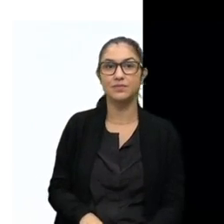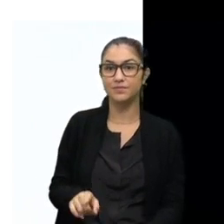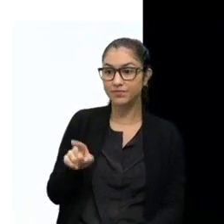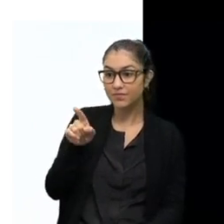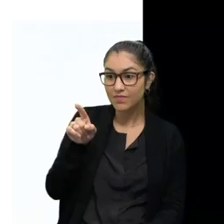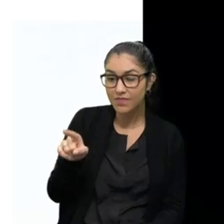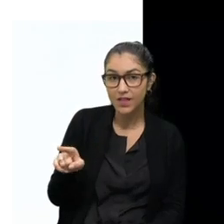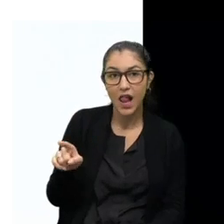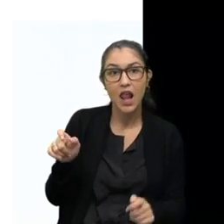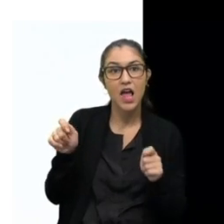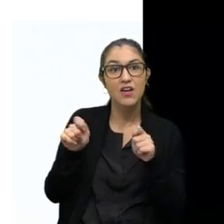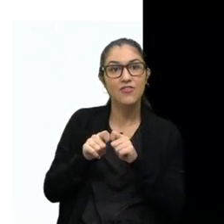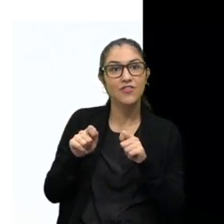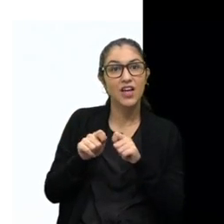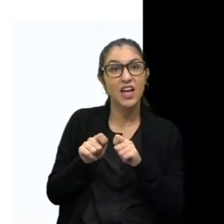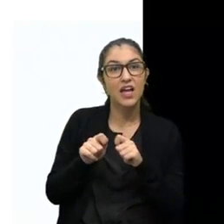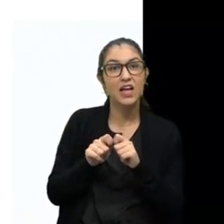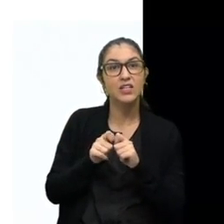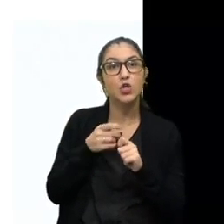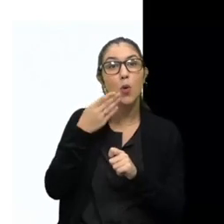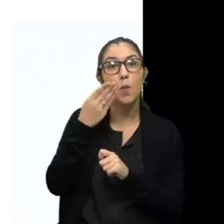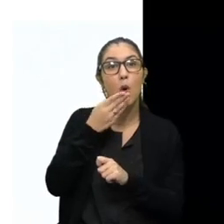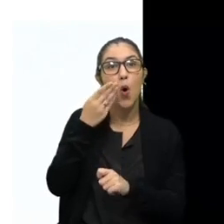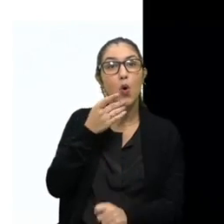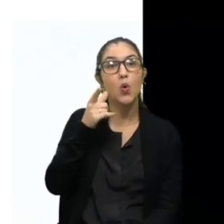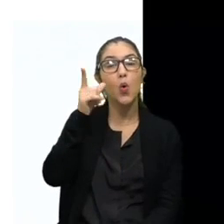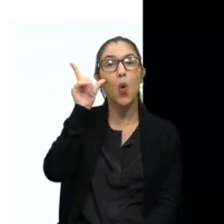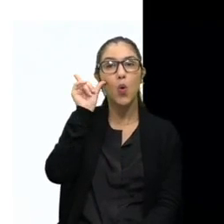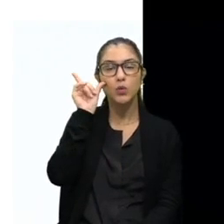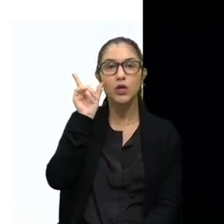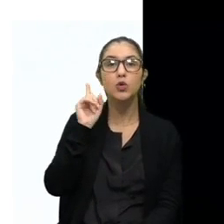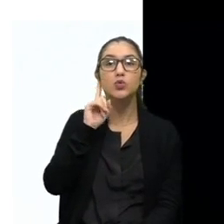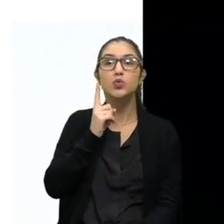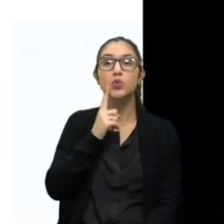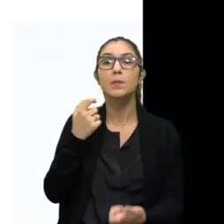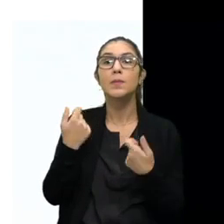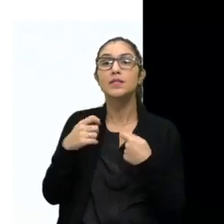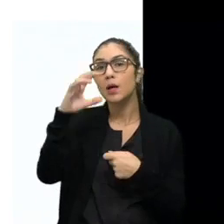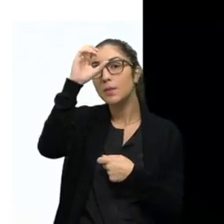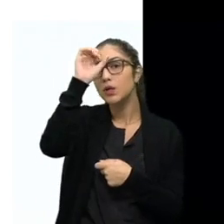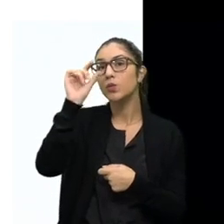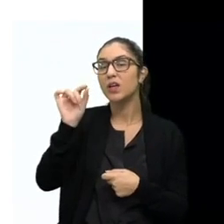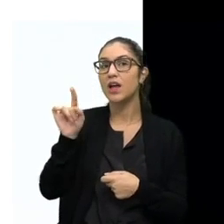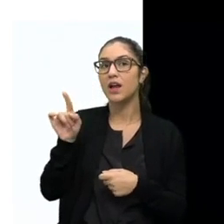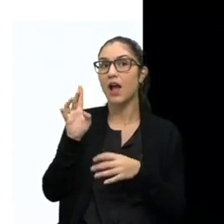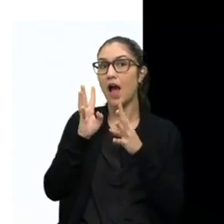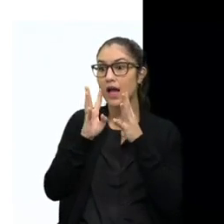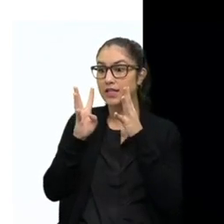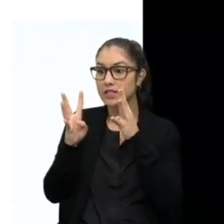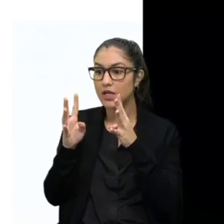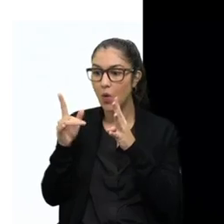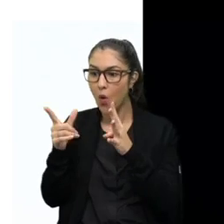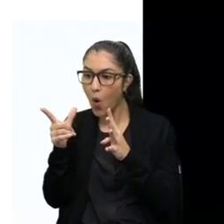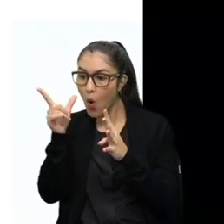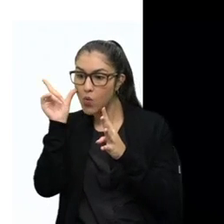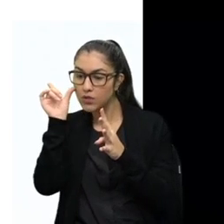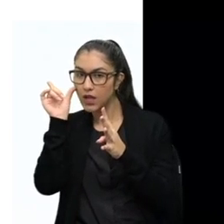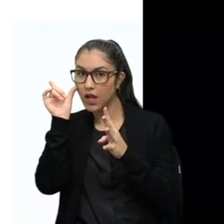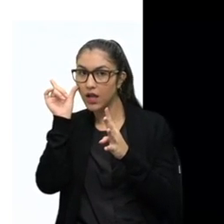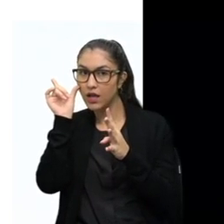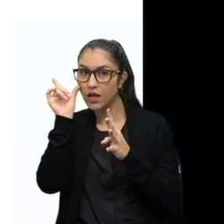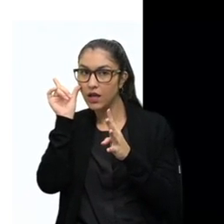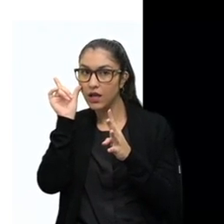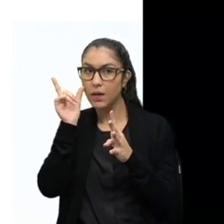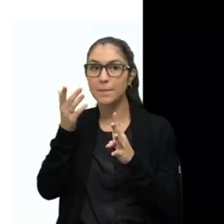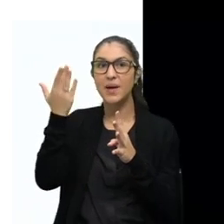ela fez o bolo ontem. O que o surdo tem que aprender aqui? Ele presta atenção no ontem, então